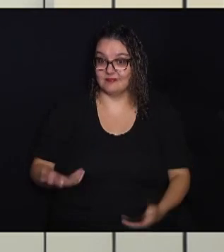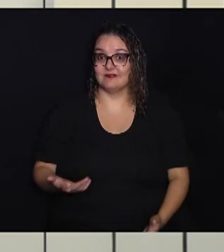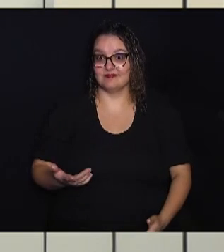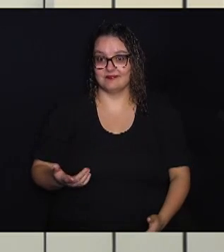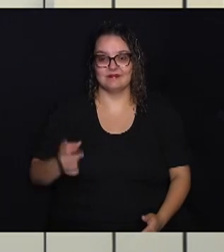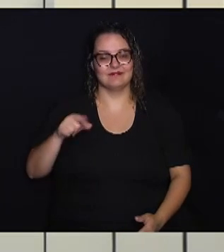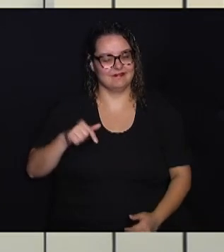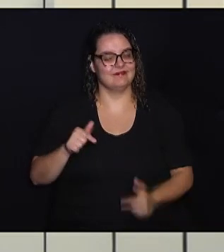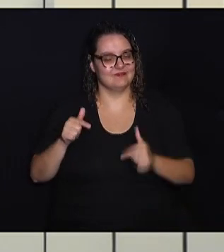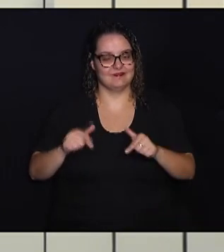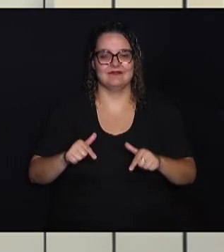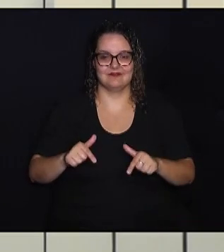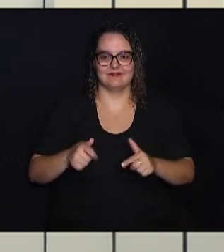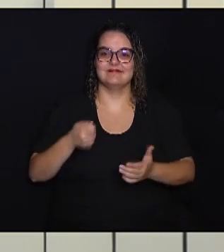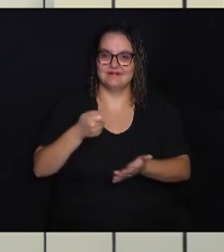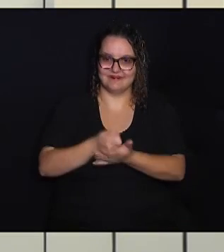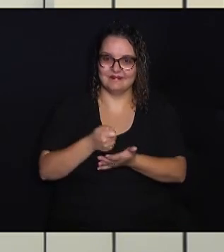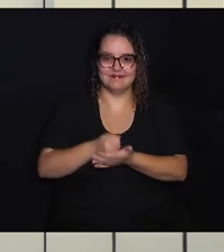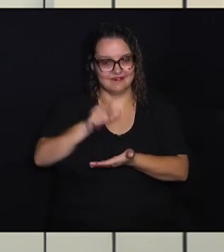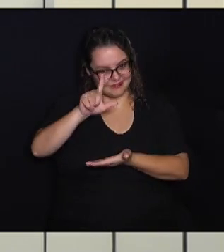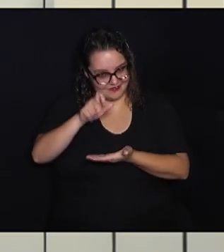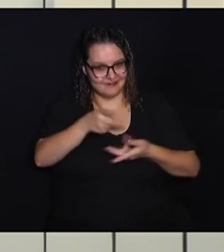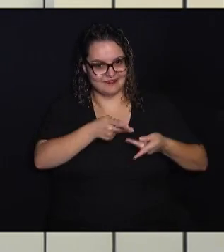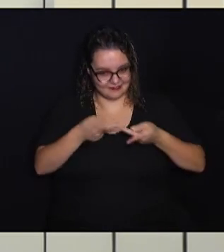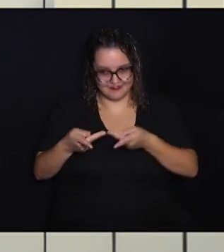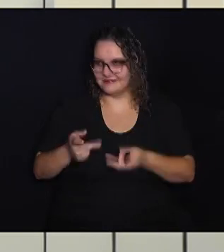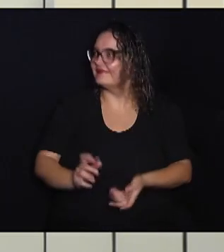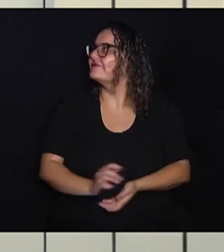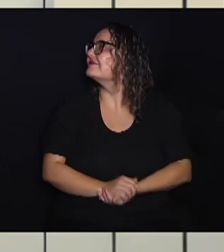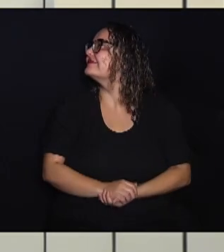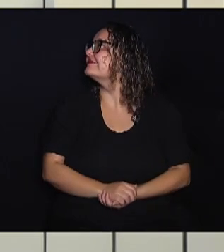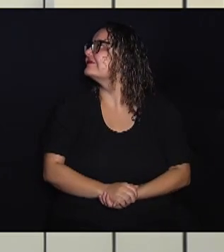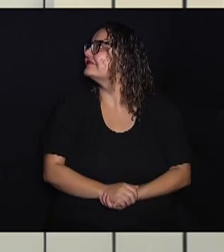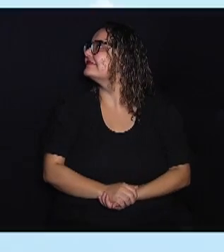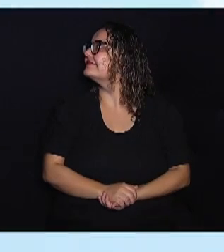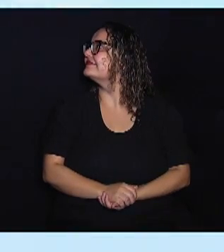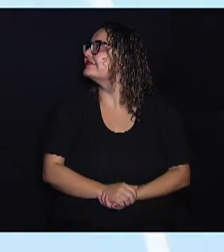dos pontos obrigatórios para os visitantes.